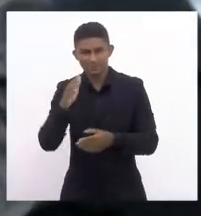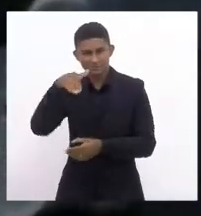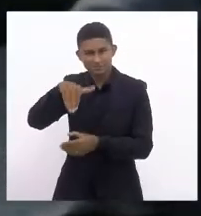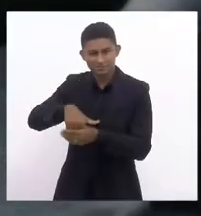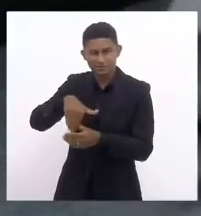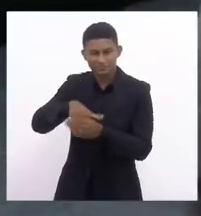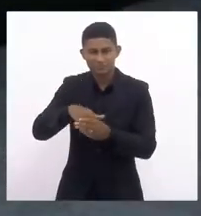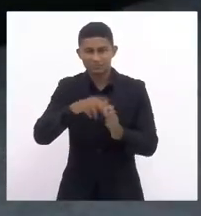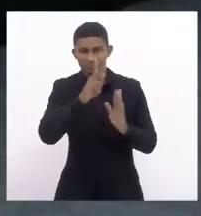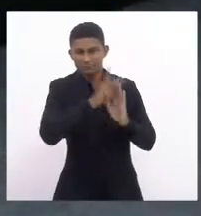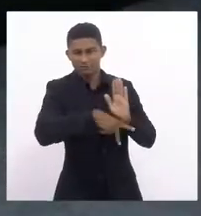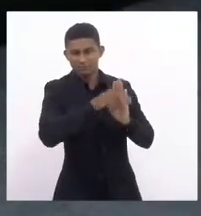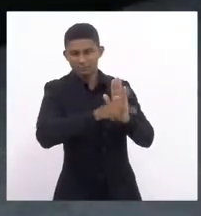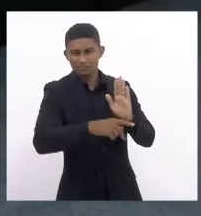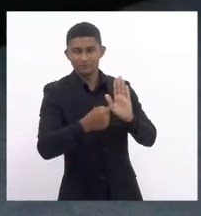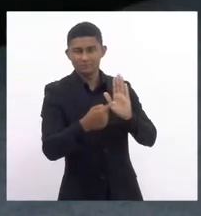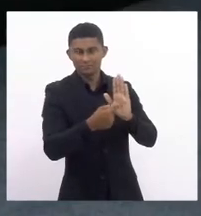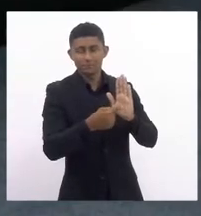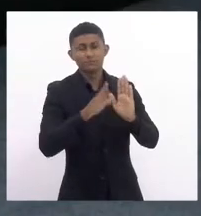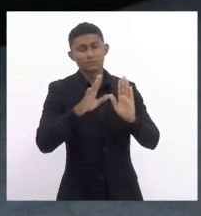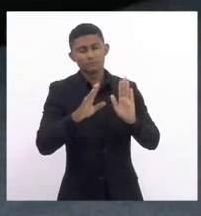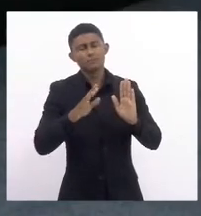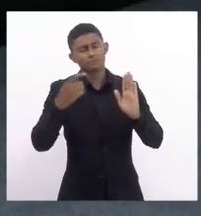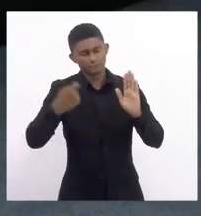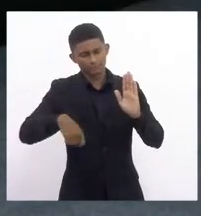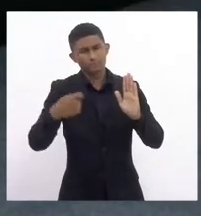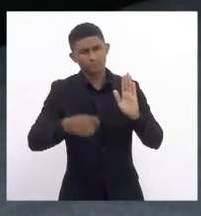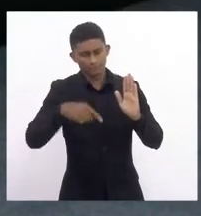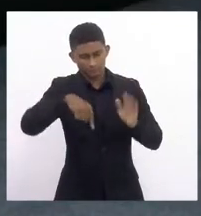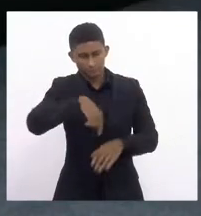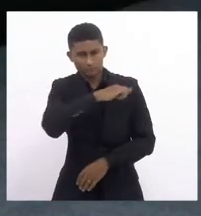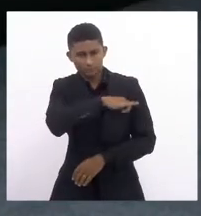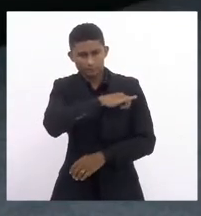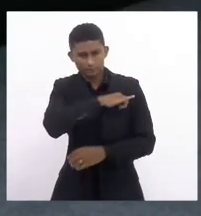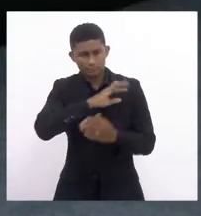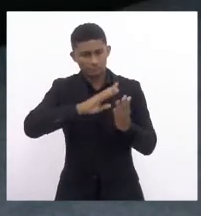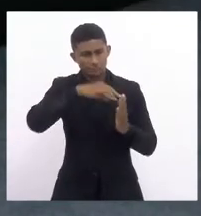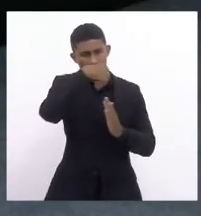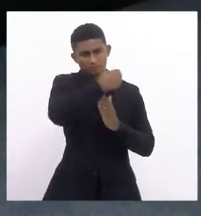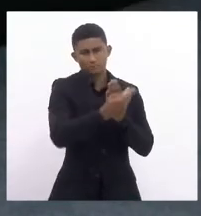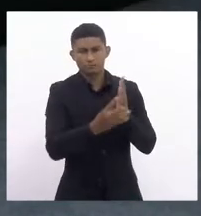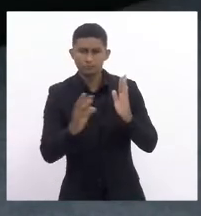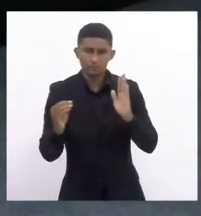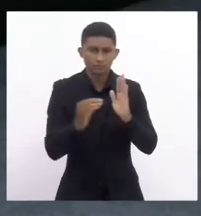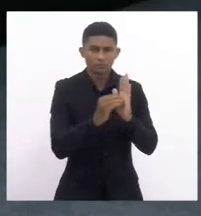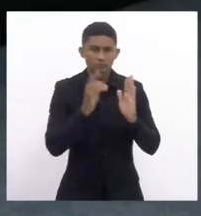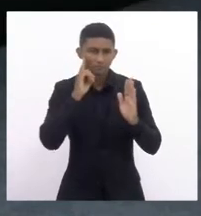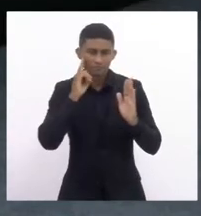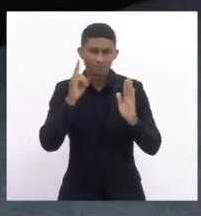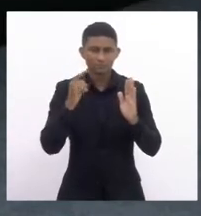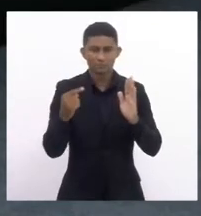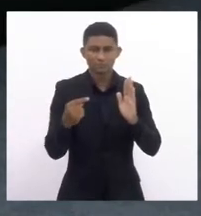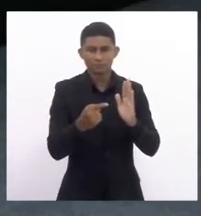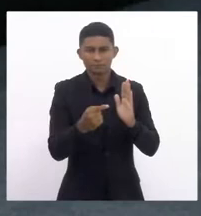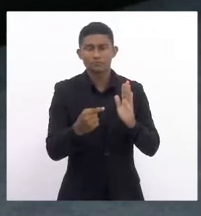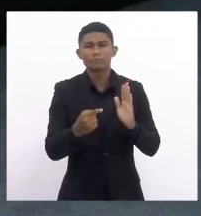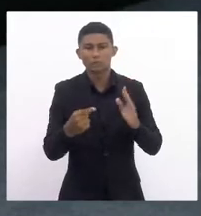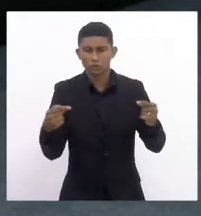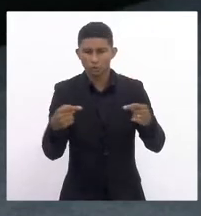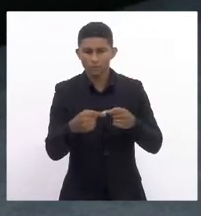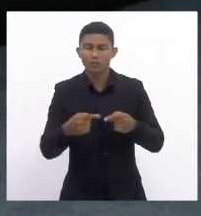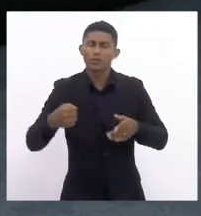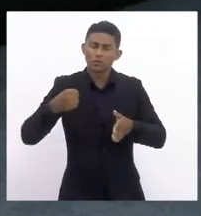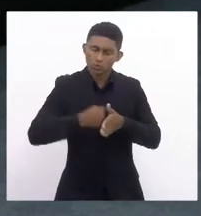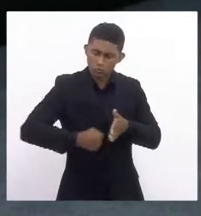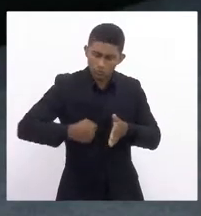do projeto, mas que a gente possa ter um calendário no Estado do Rio de Janeiro que seja um calendário de luta